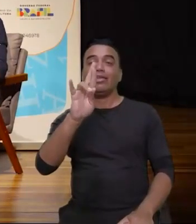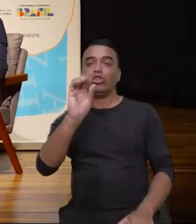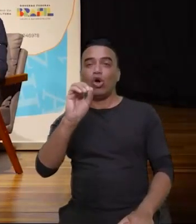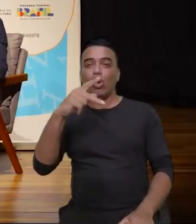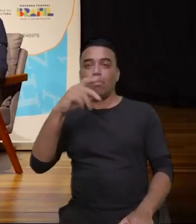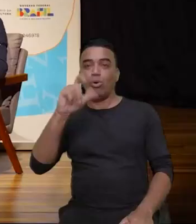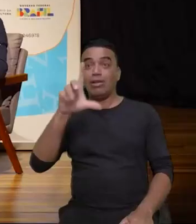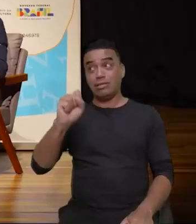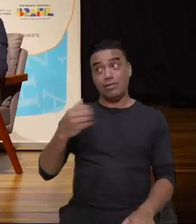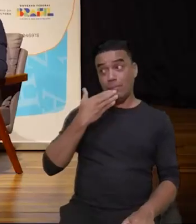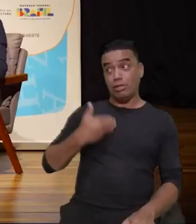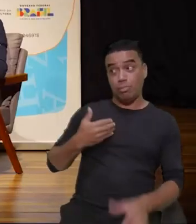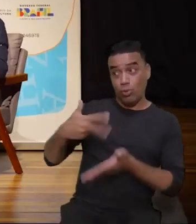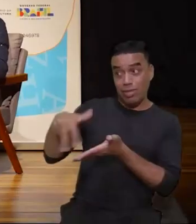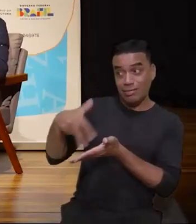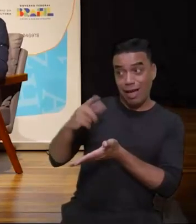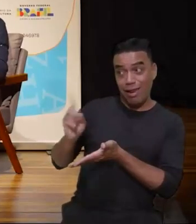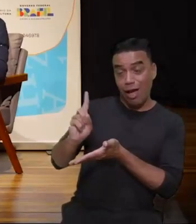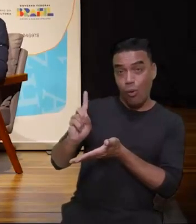Você não vai pedir para eu dançar, né?